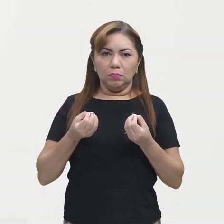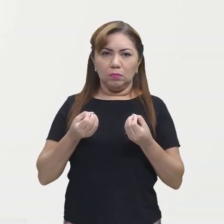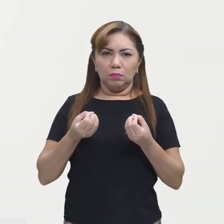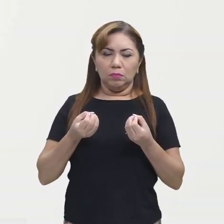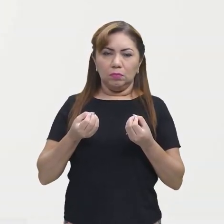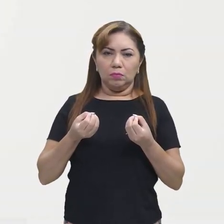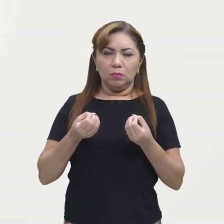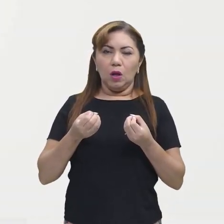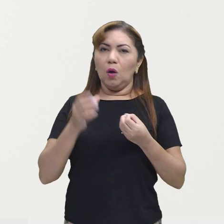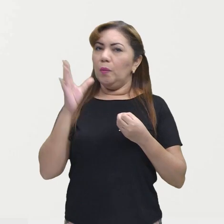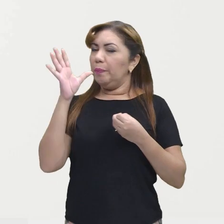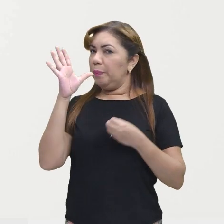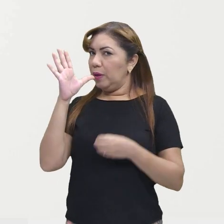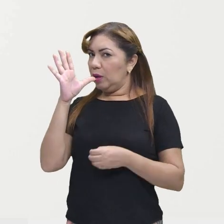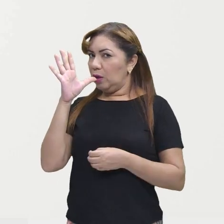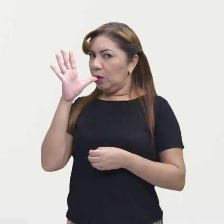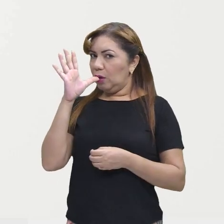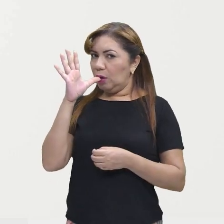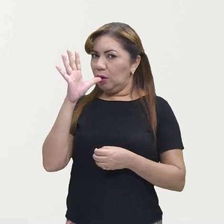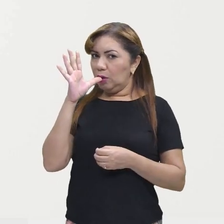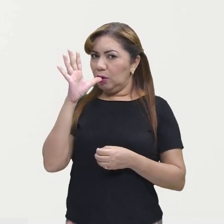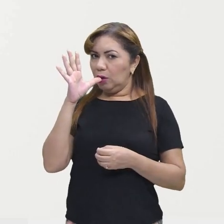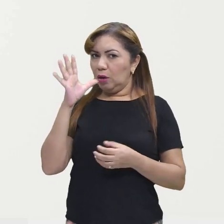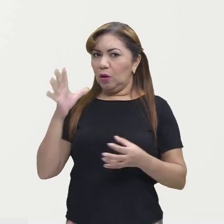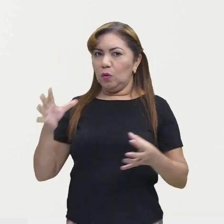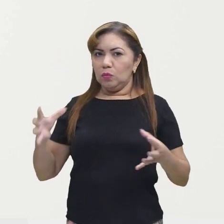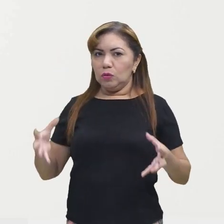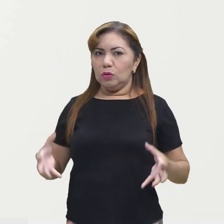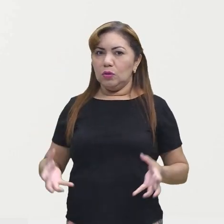o pênis, o saco escrotal.